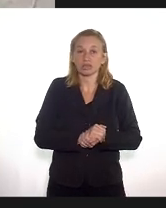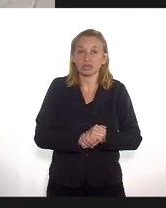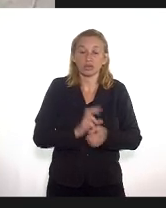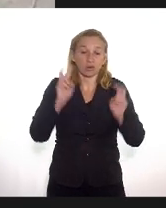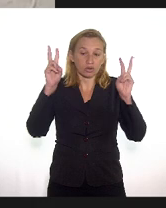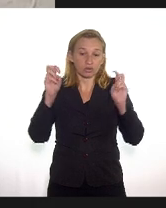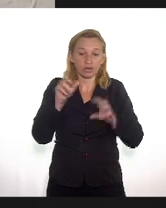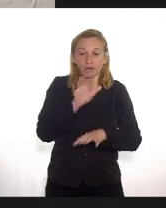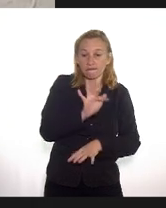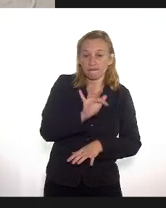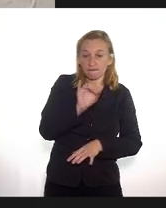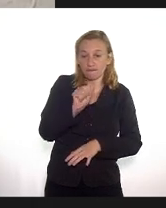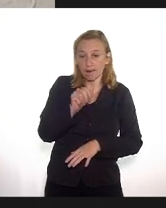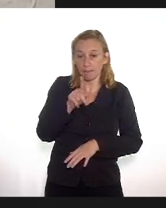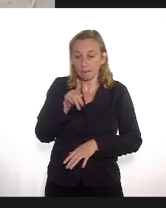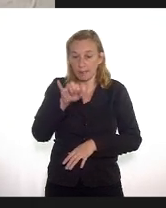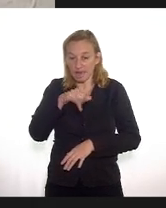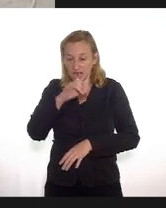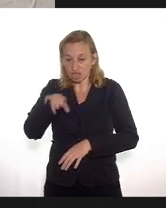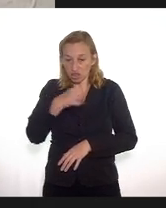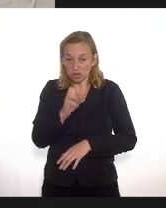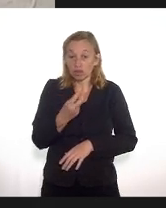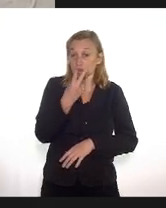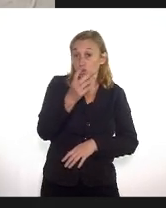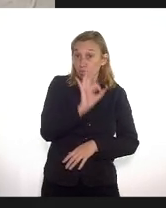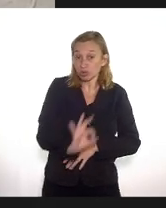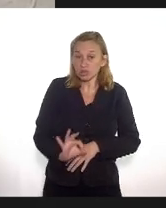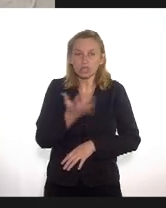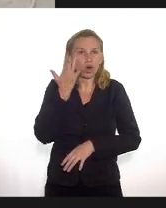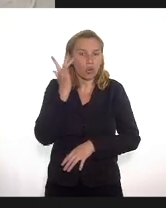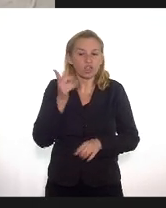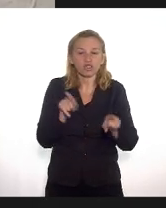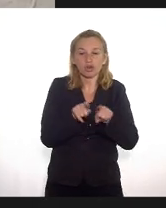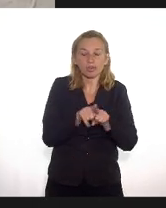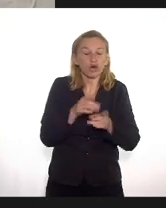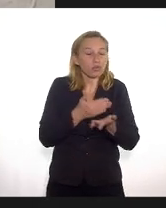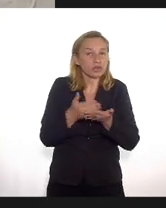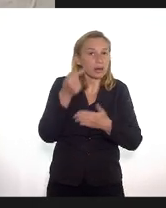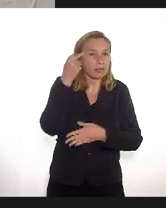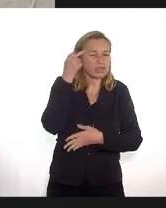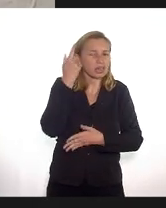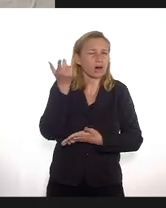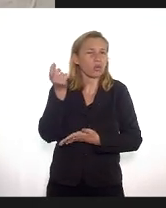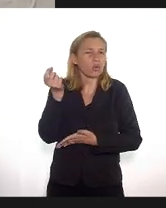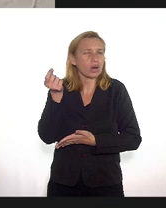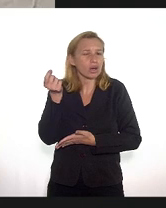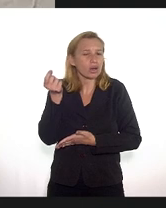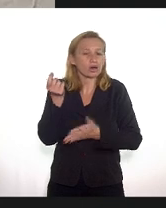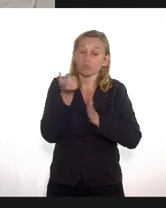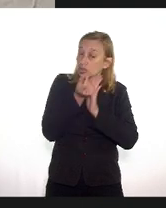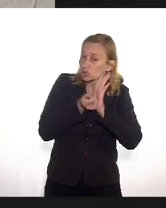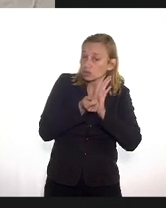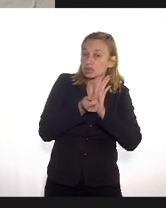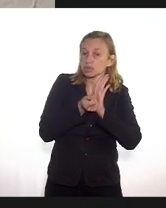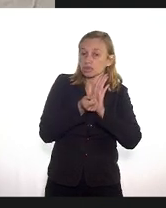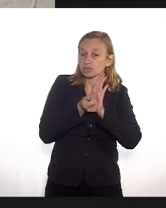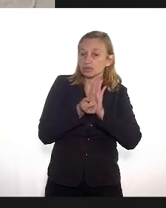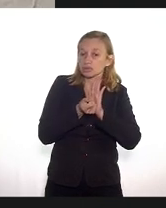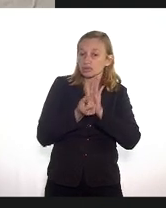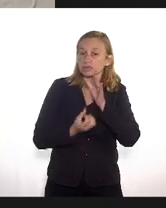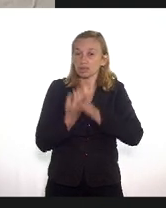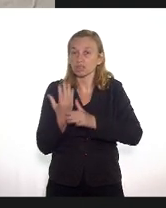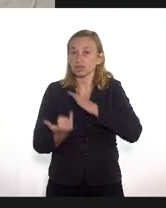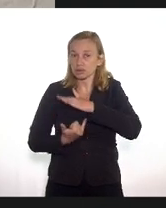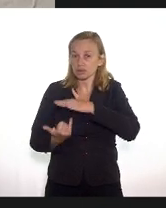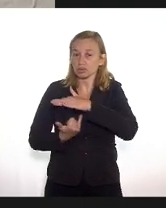da FAPERJ, os 2%, eu acho que a gente também tem que começar a pensar na questão orçamentária da Fundação, garantir que a